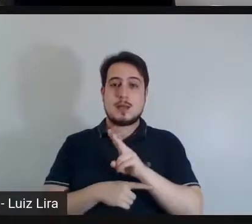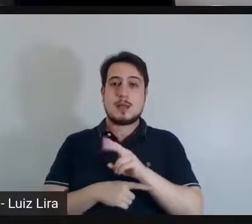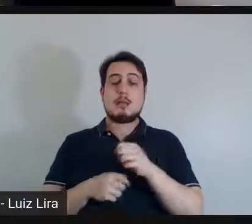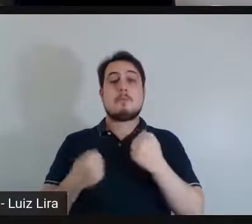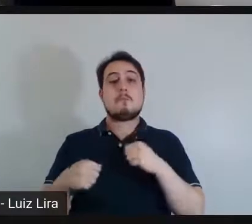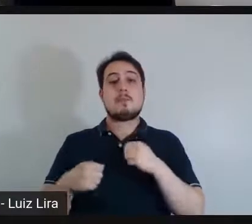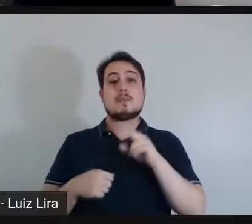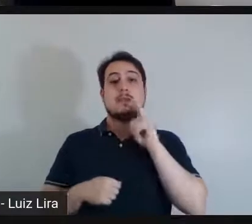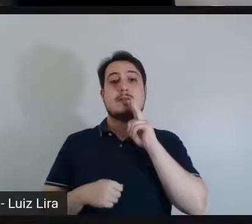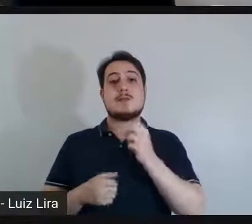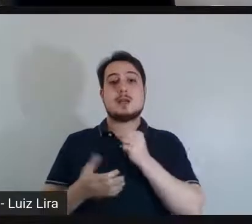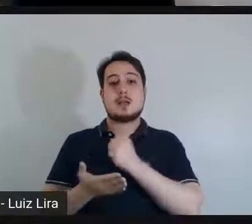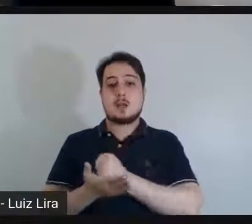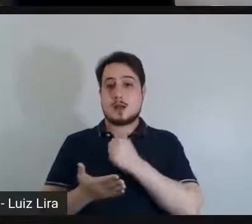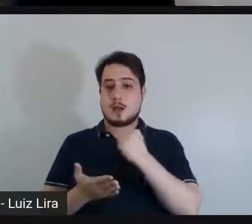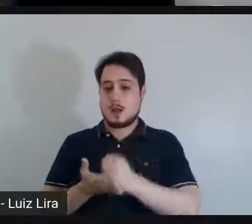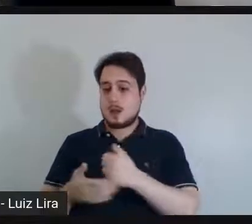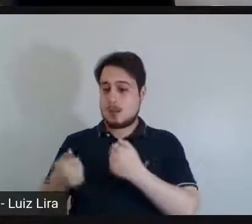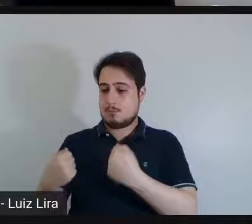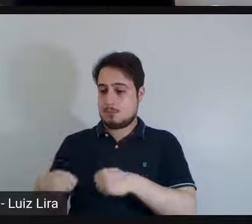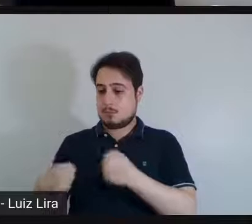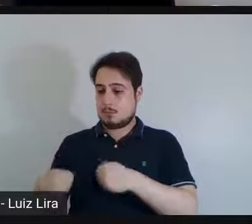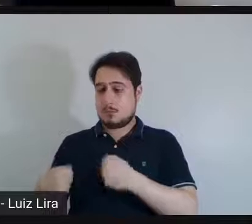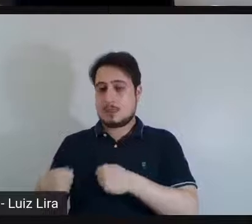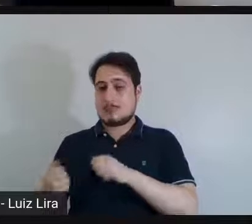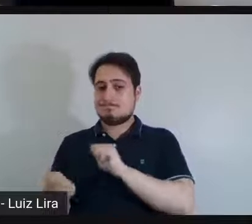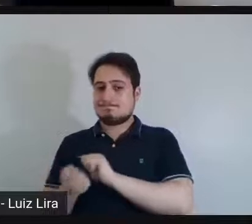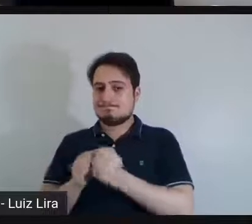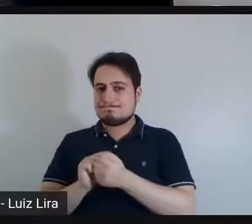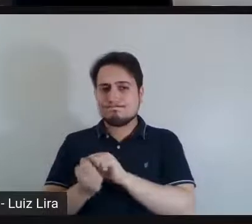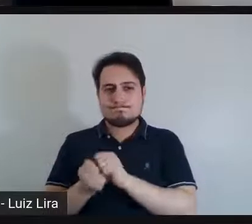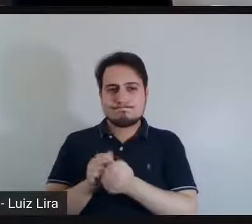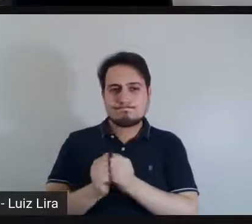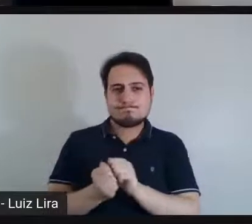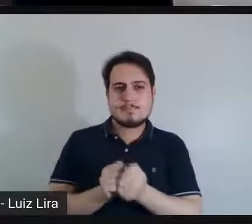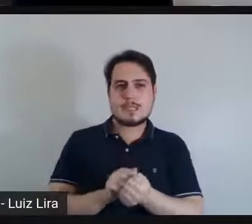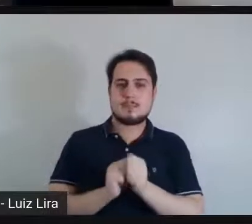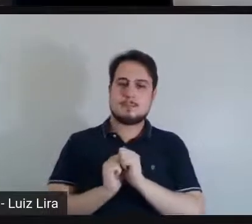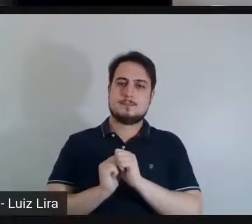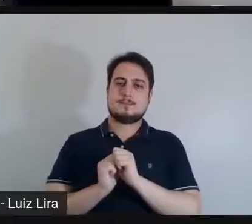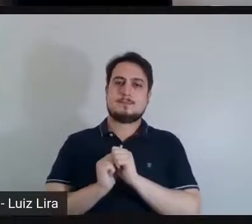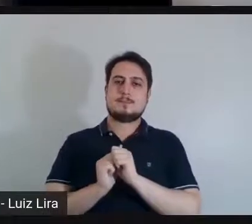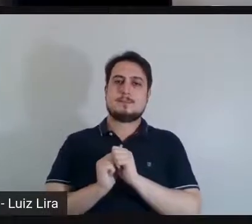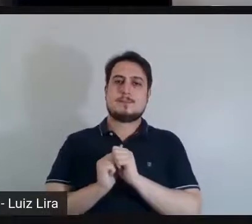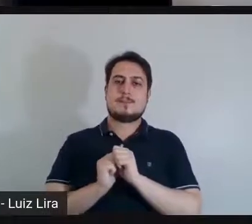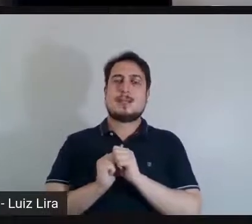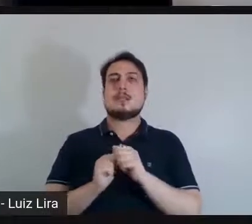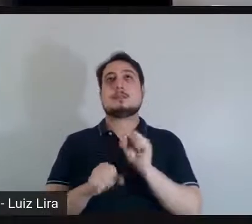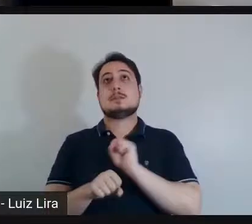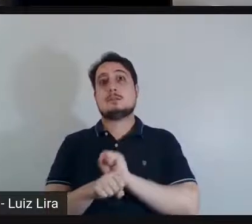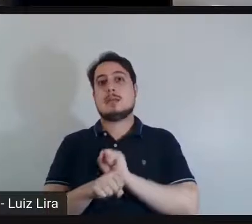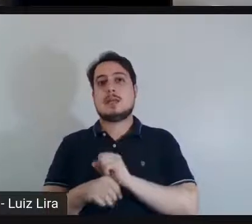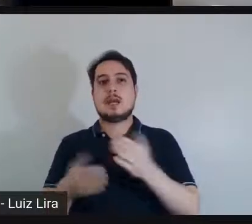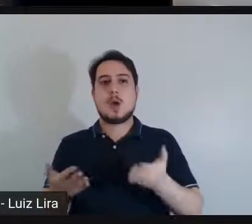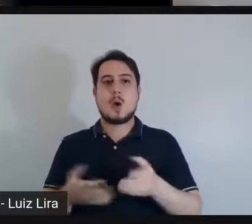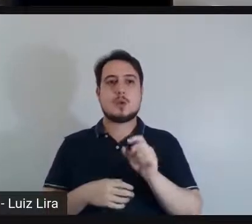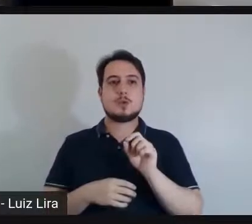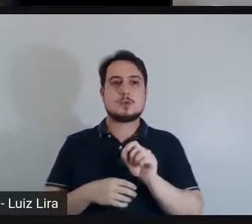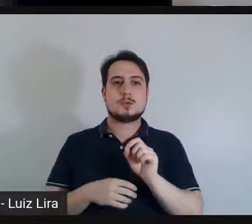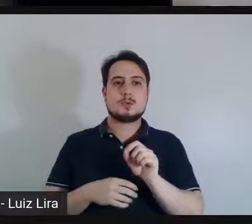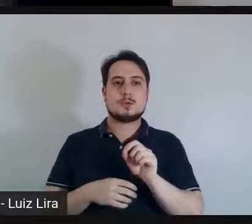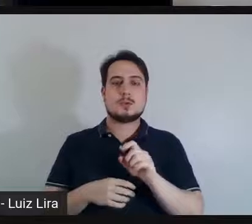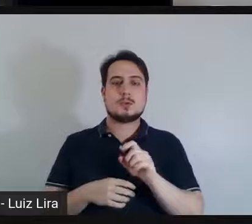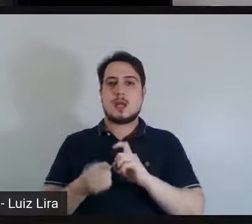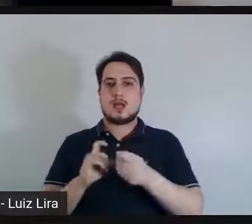a minha necessidade e ir readequando esses contratos. O que não se espera hoje é que a